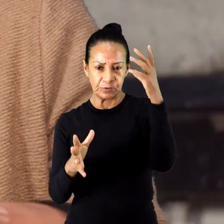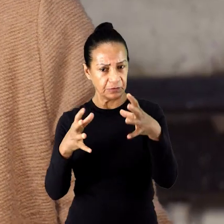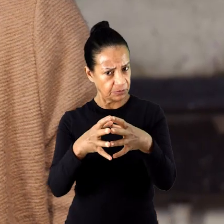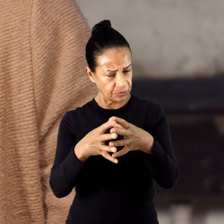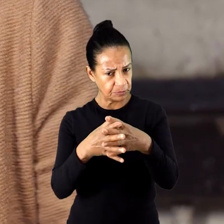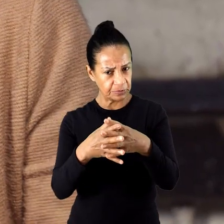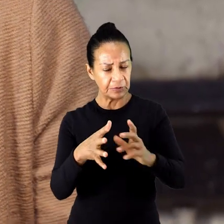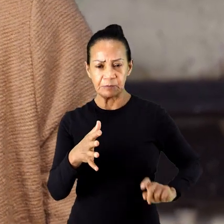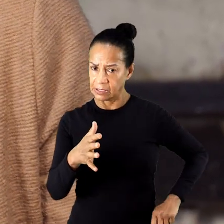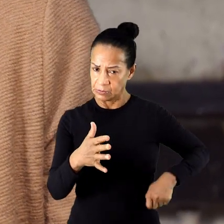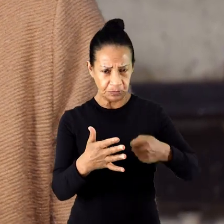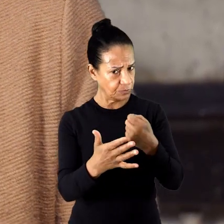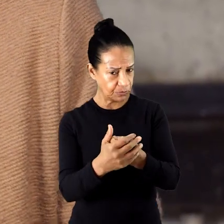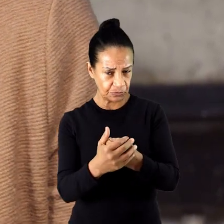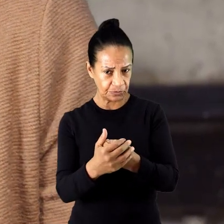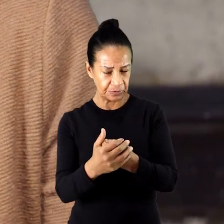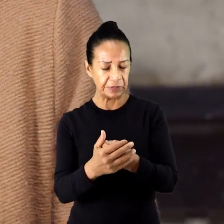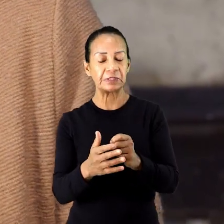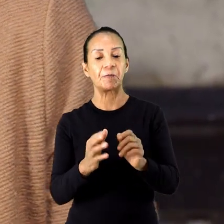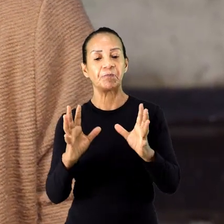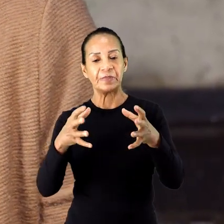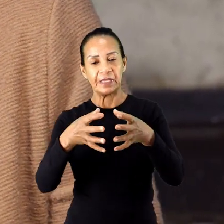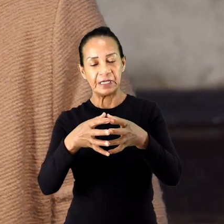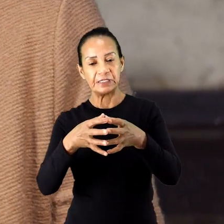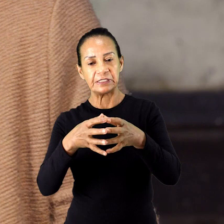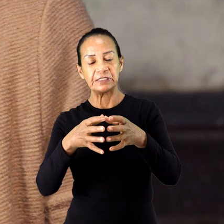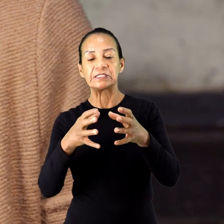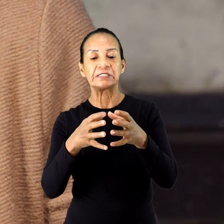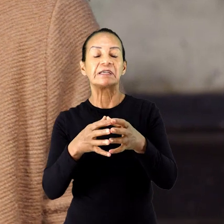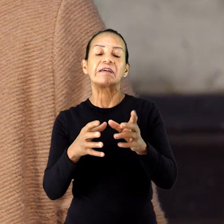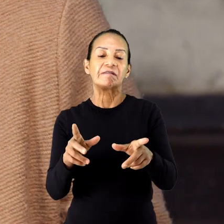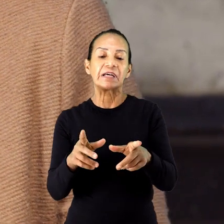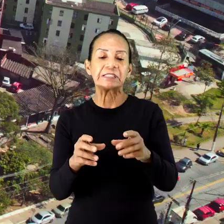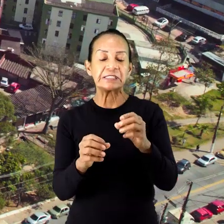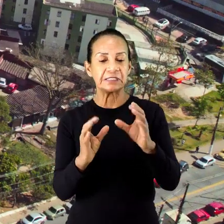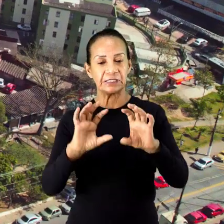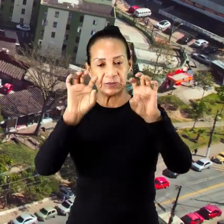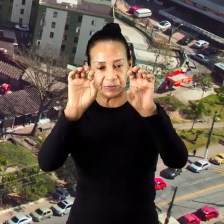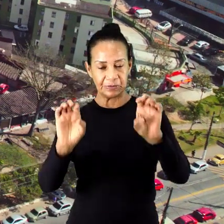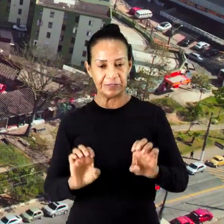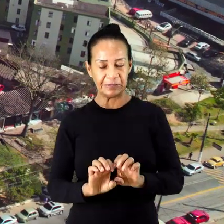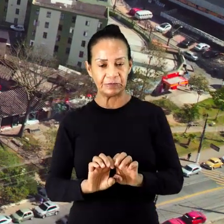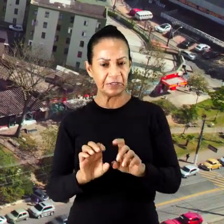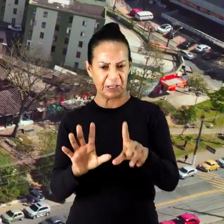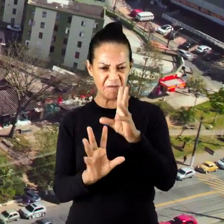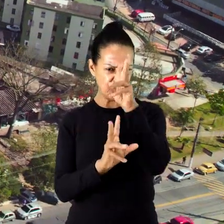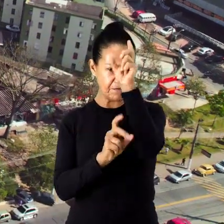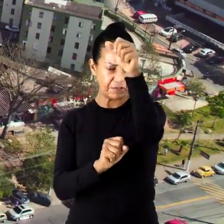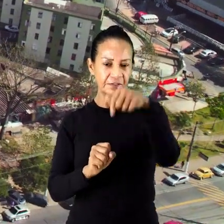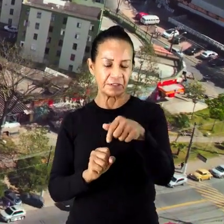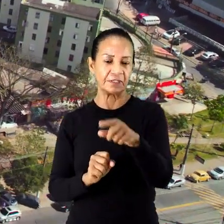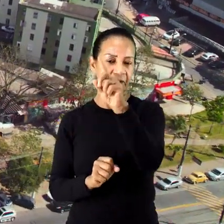E por esse apoio mútuo que acontece numa rede de coletivos que vai se estruturando, isso é bastante forte aqui na Zona